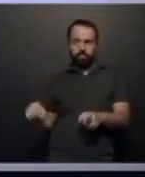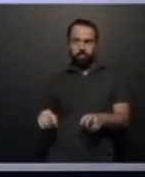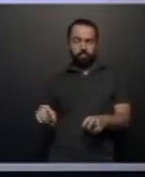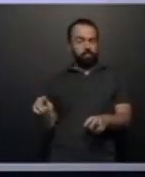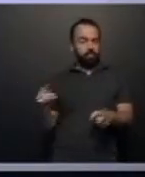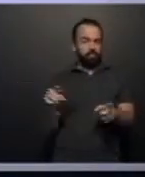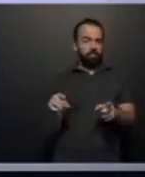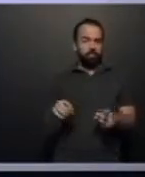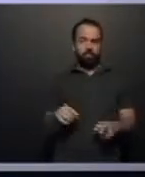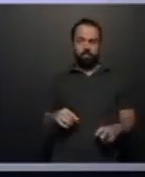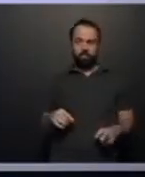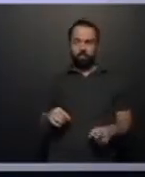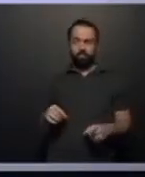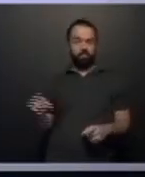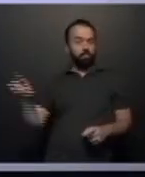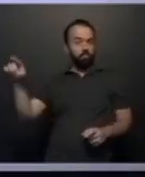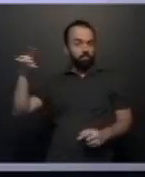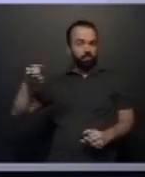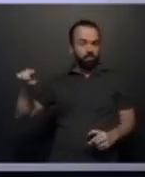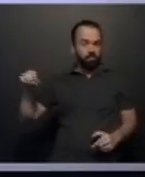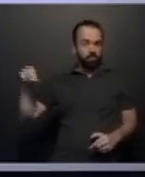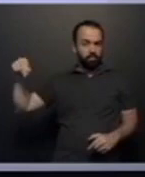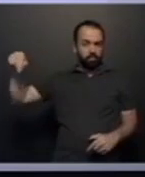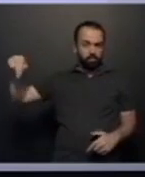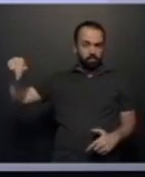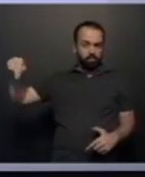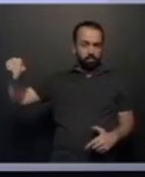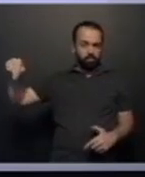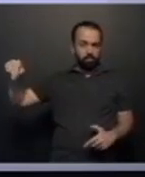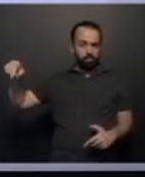vocês anteriormente. Nós temos aqui o conjunto dos números